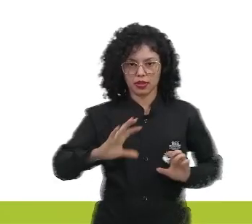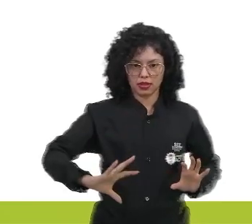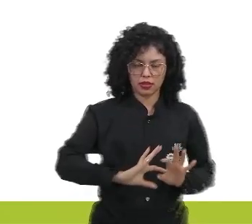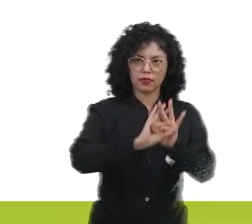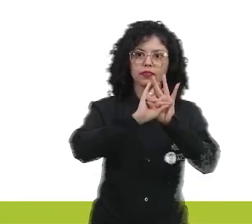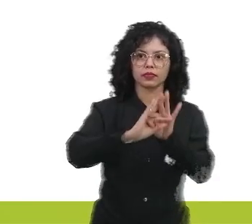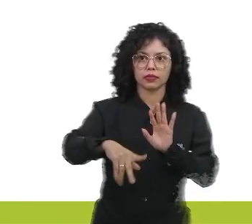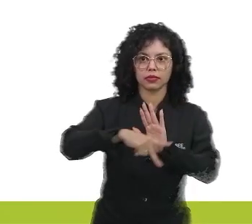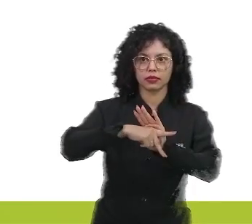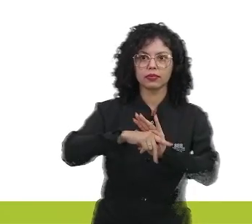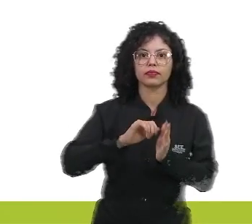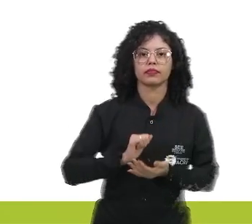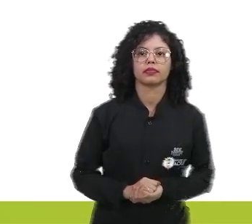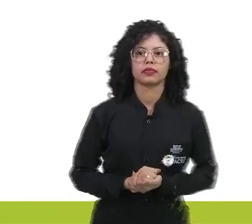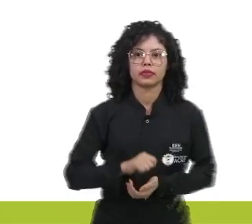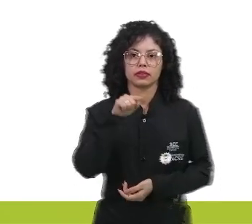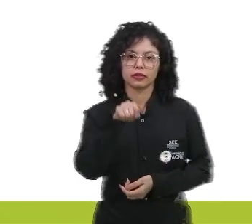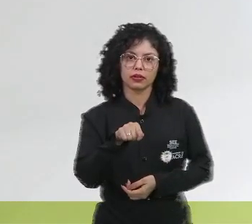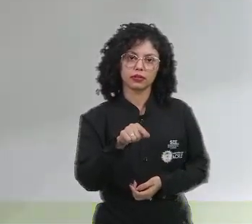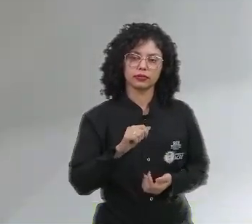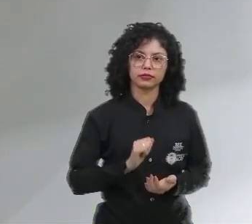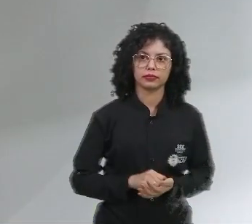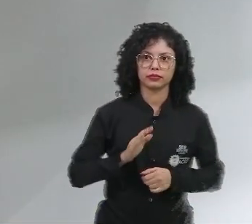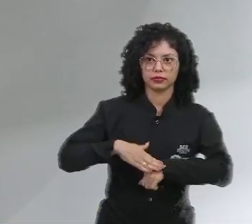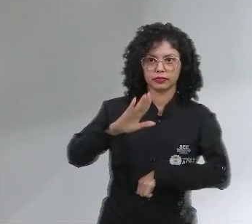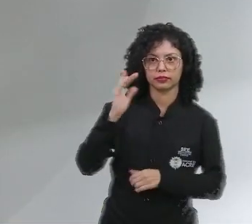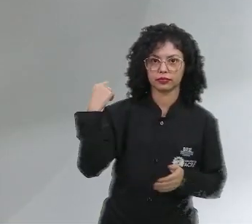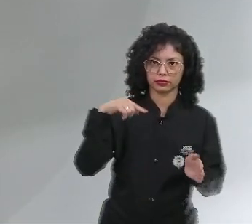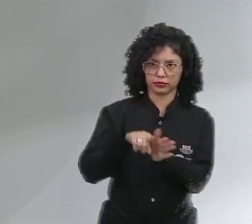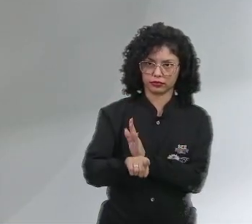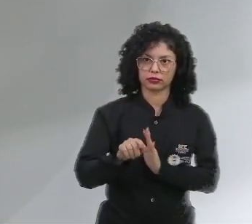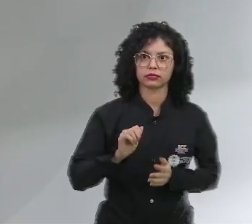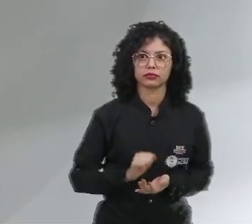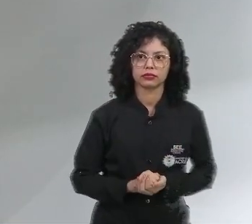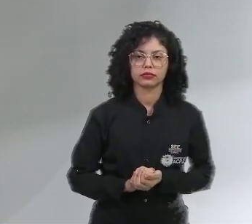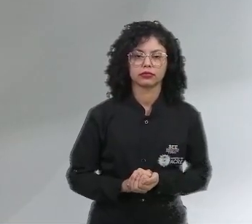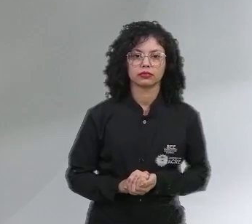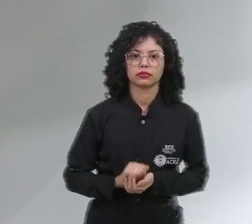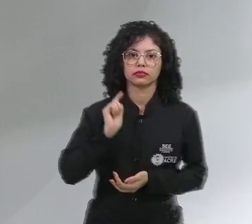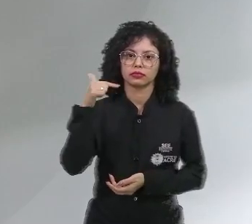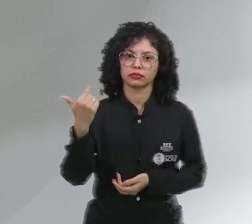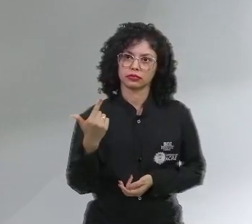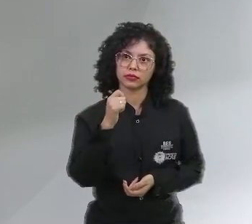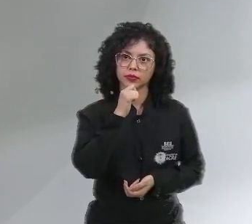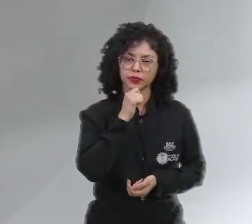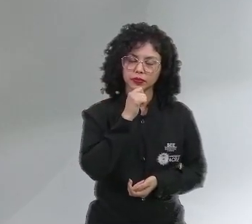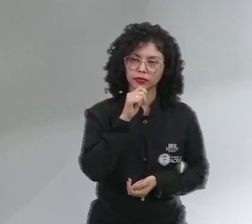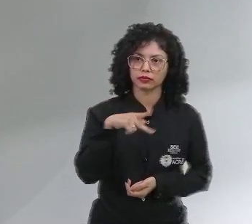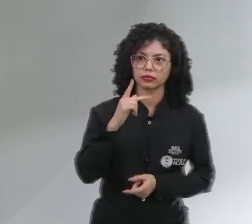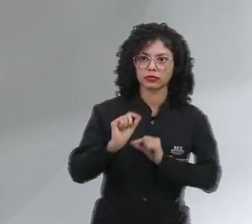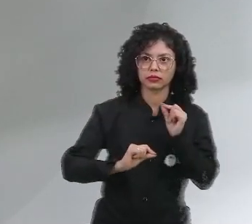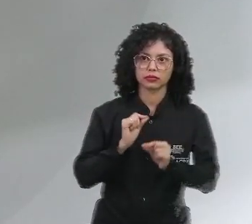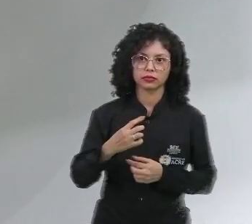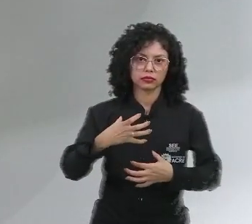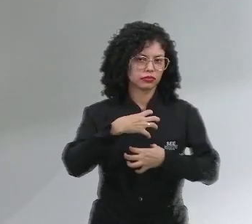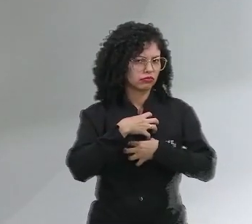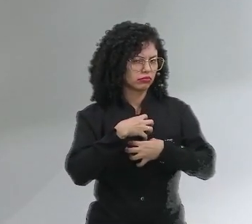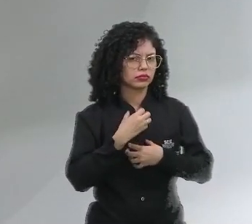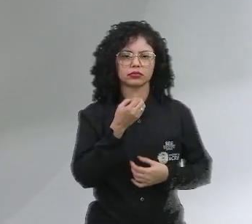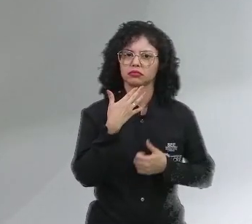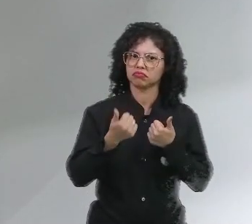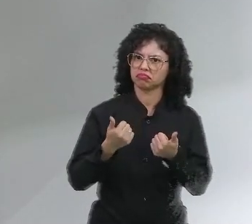fortalece a conexão interpessoal. Aqui é mais uma questão de escutei o outro falou, não estou me sentindo muito